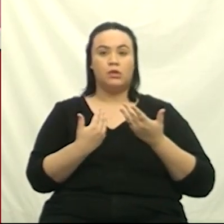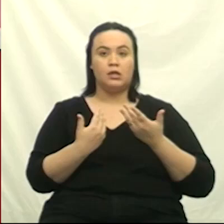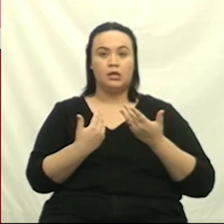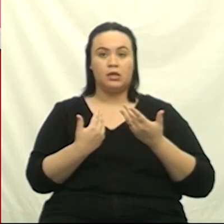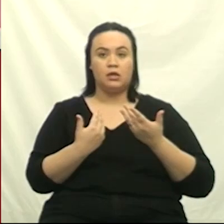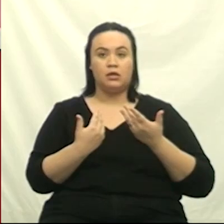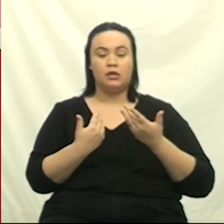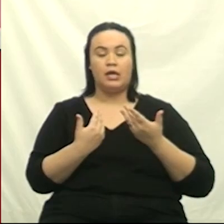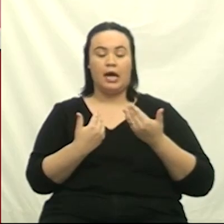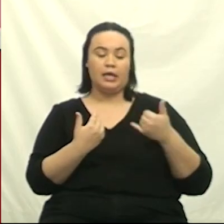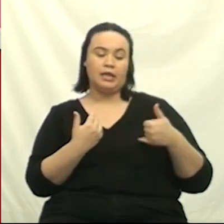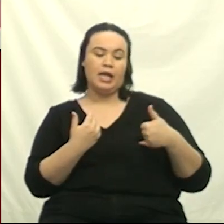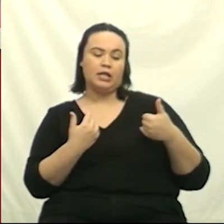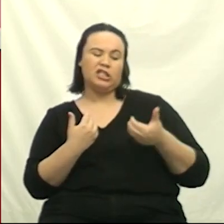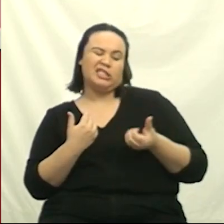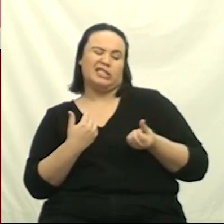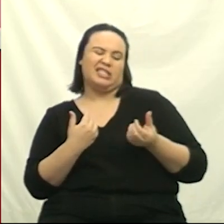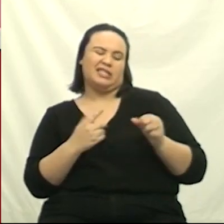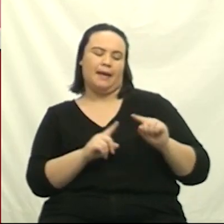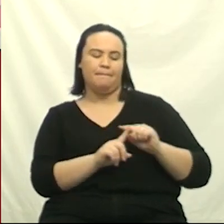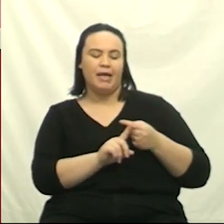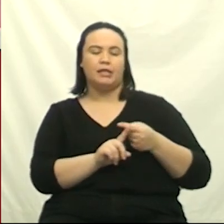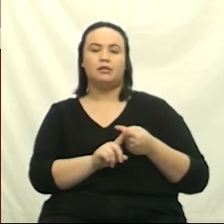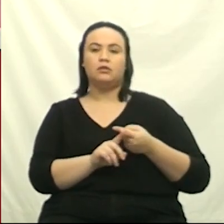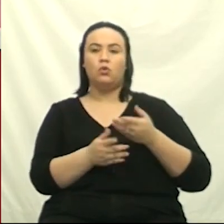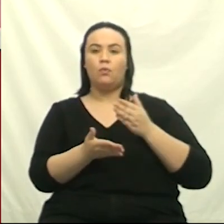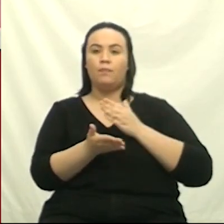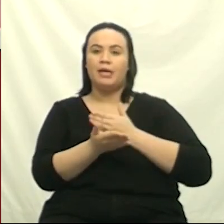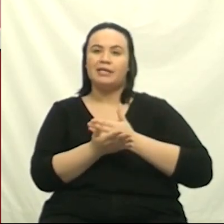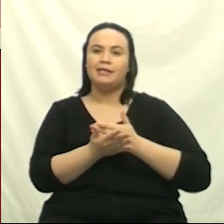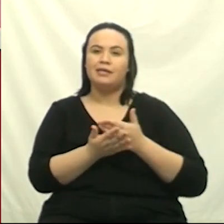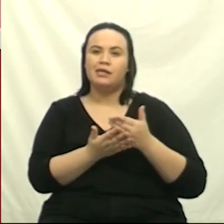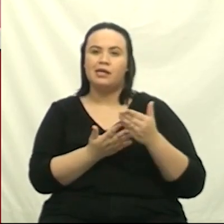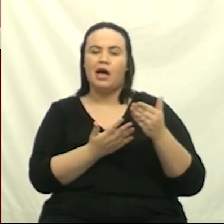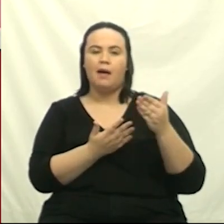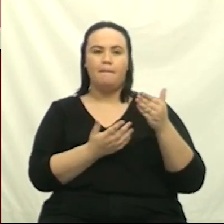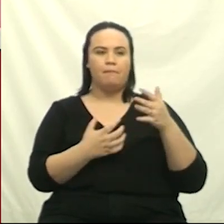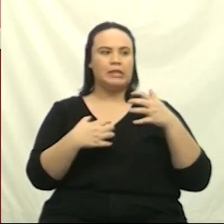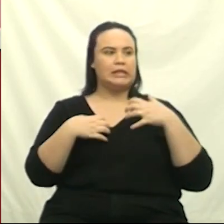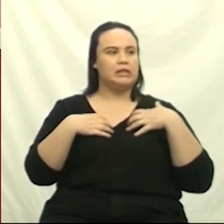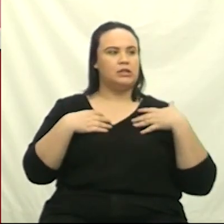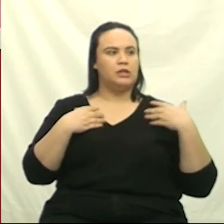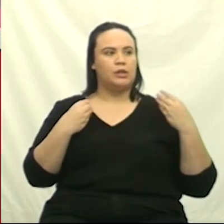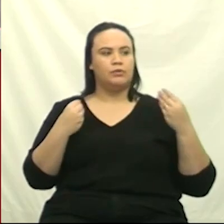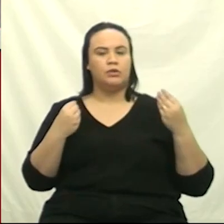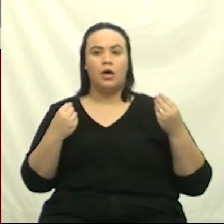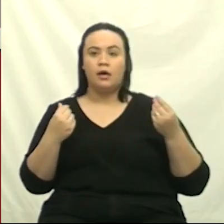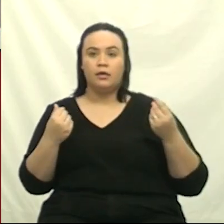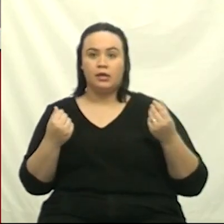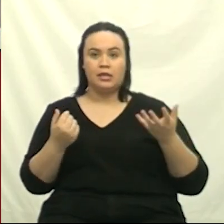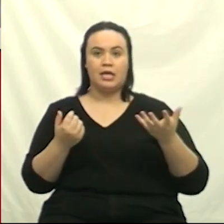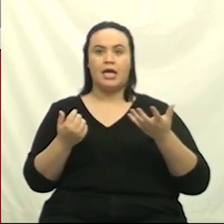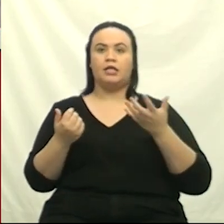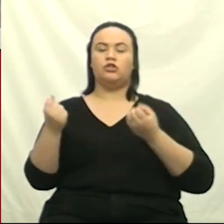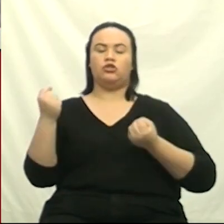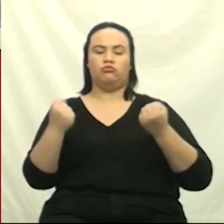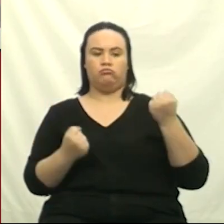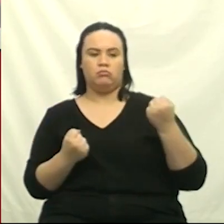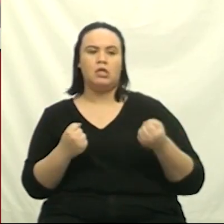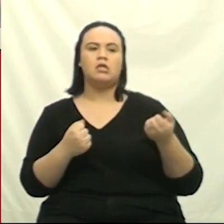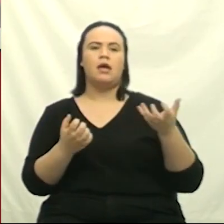reflexos a pessoa mais idosa diminui o reflexo mas ela quer dirigir ela quer estar